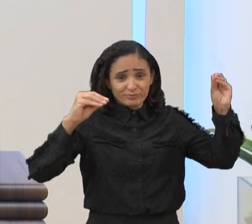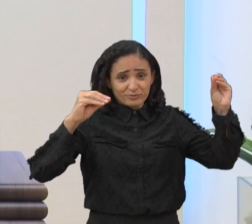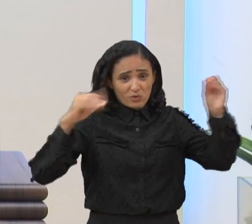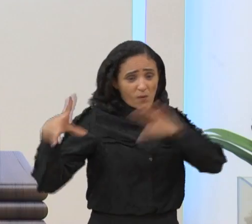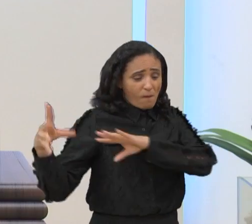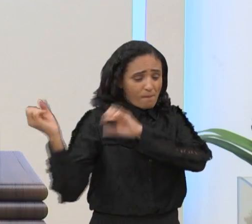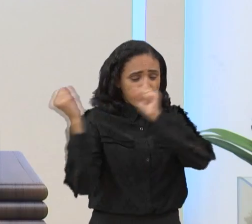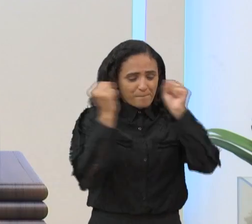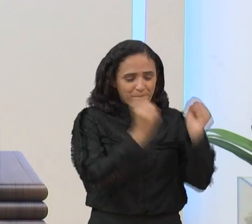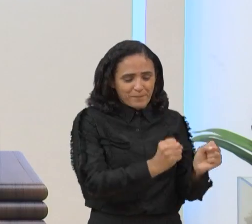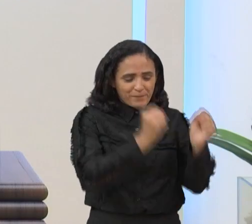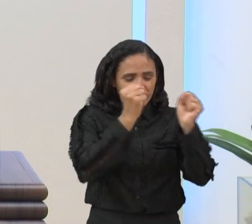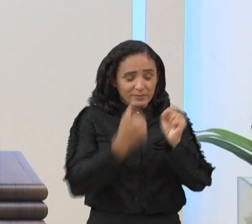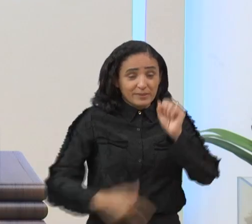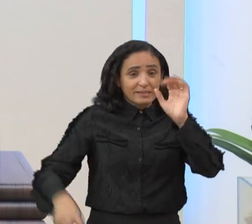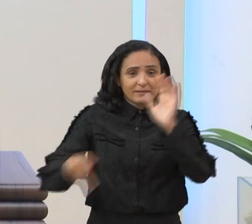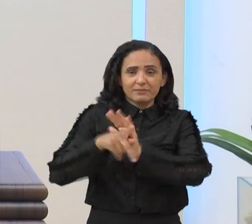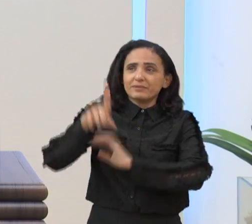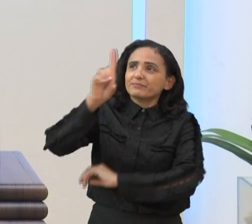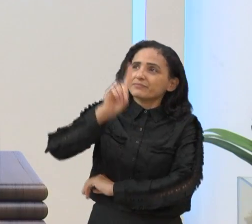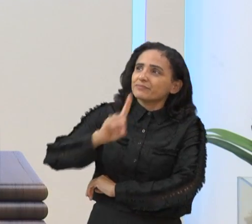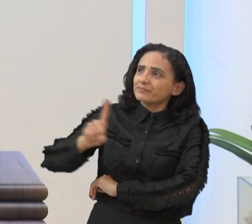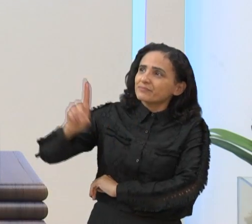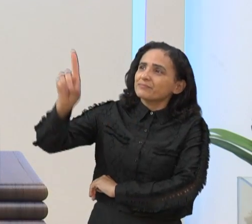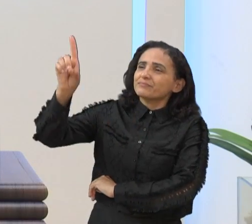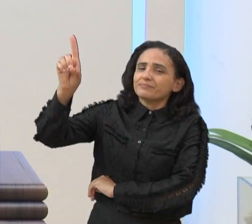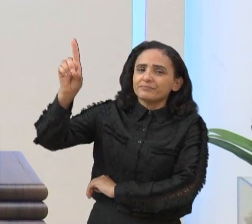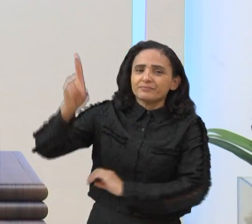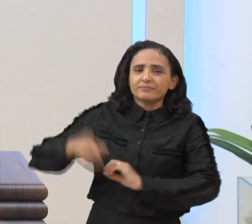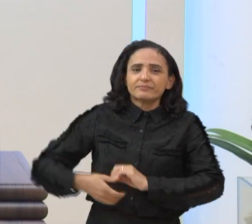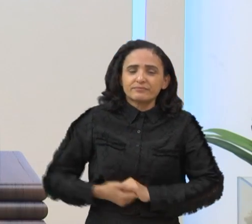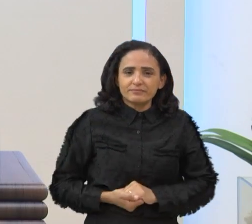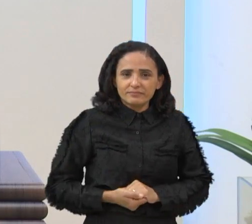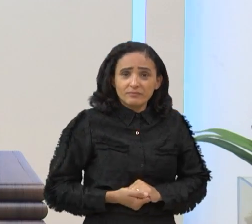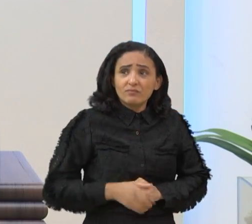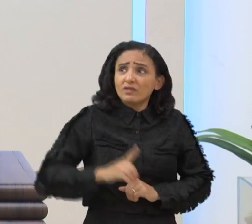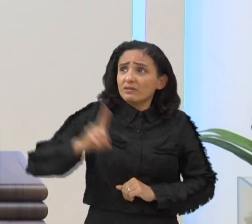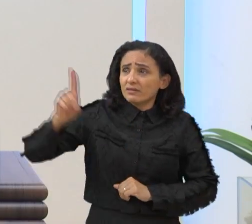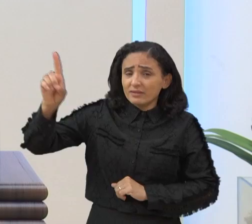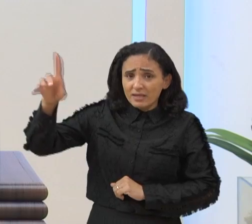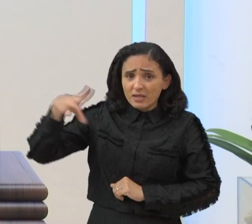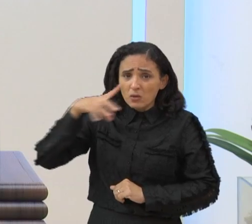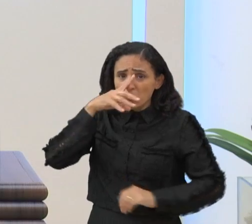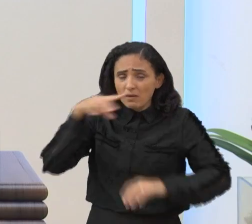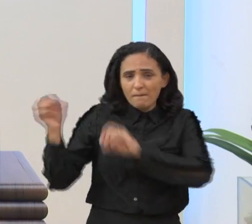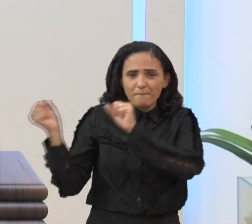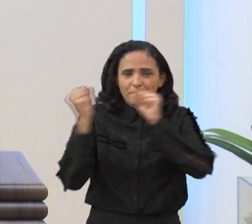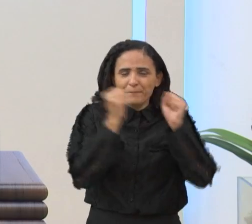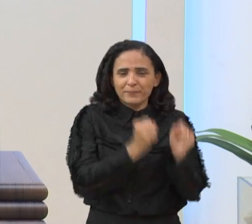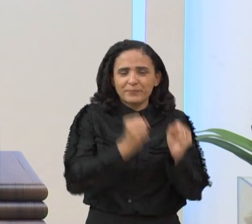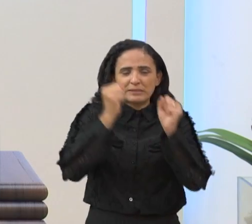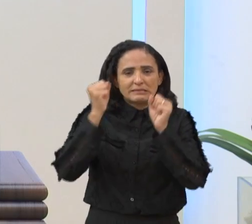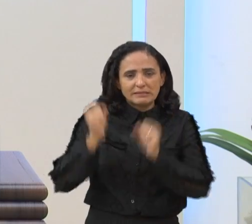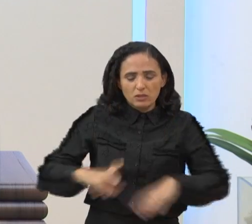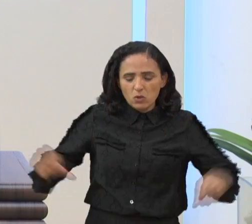nele as obras de Deus. E Deus é grande nas suas